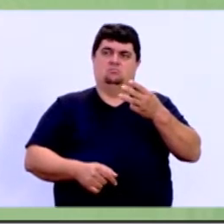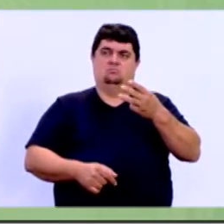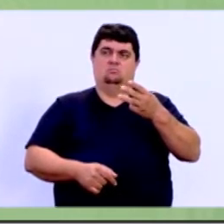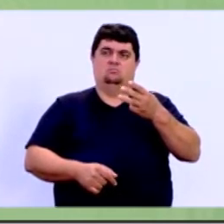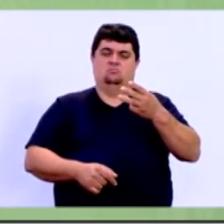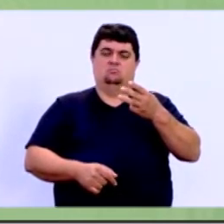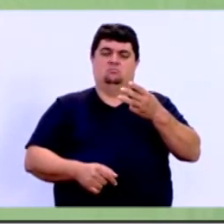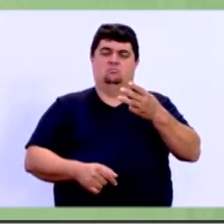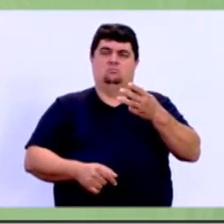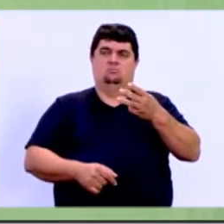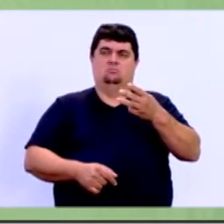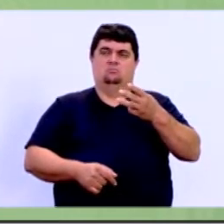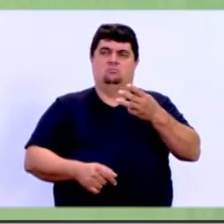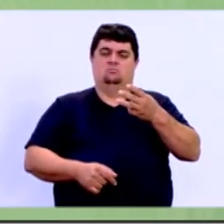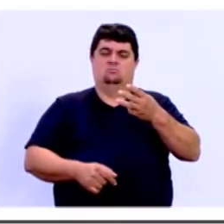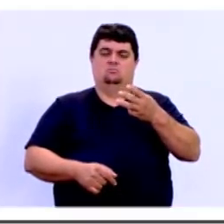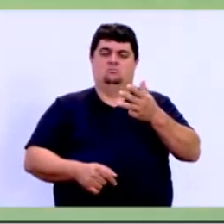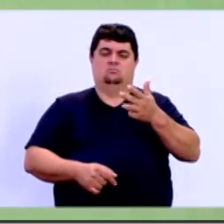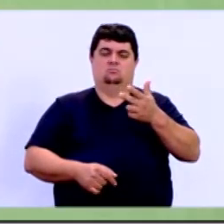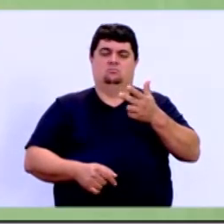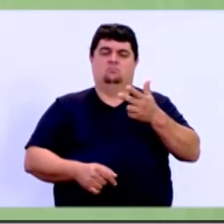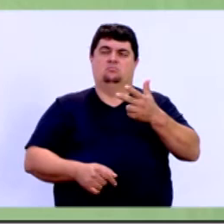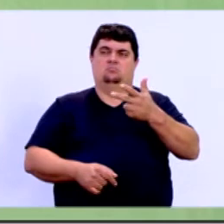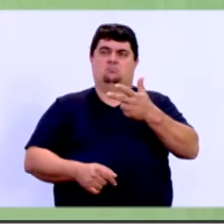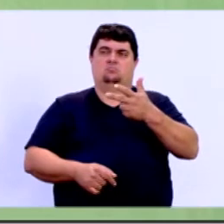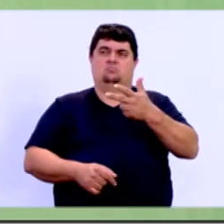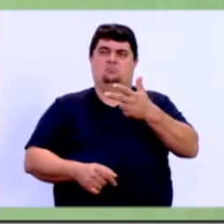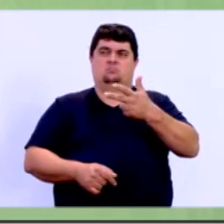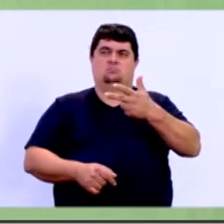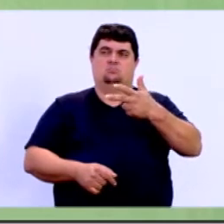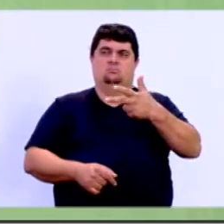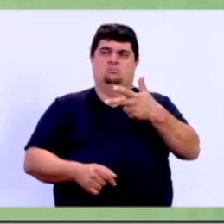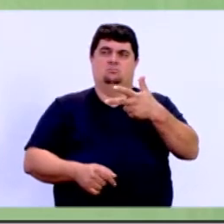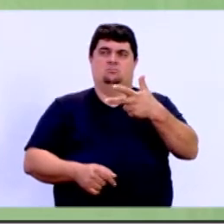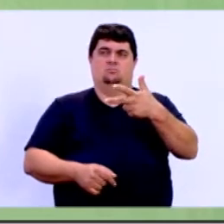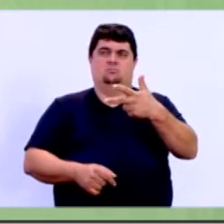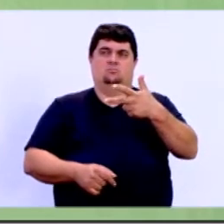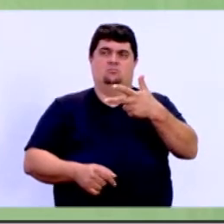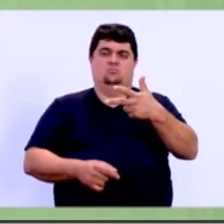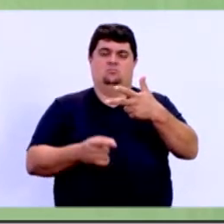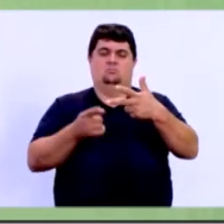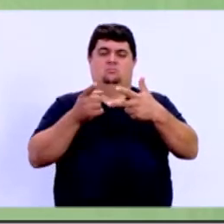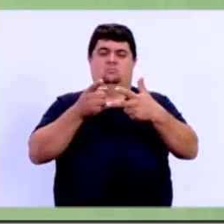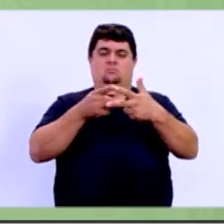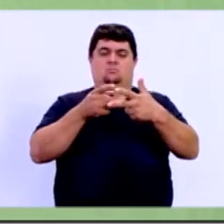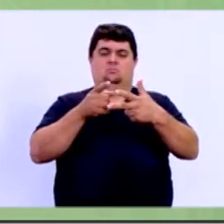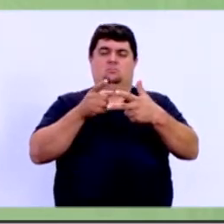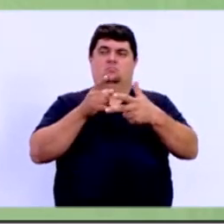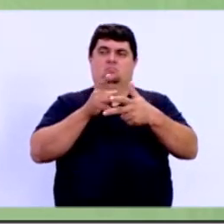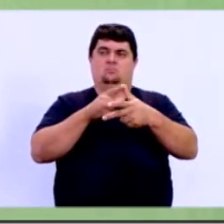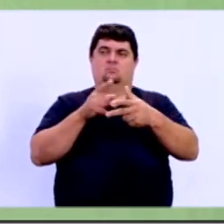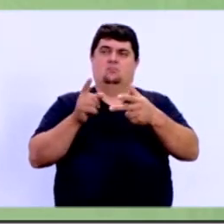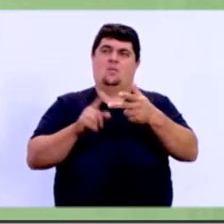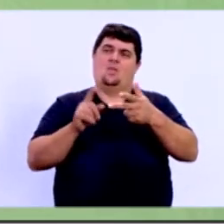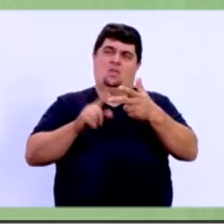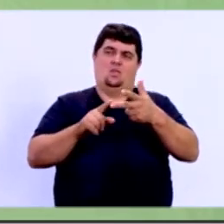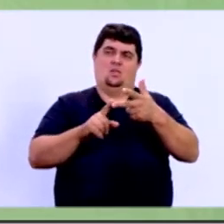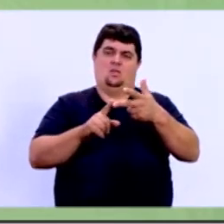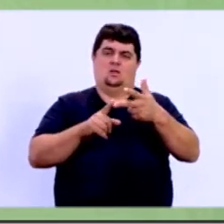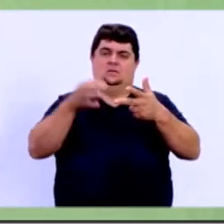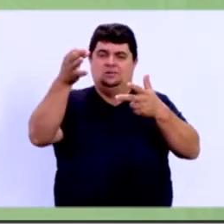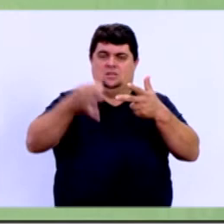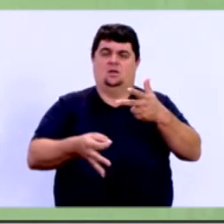questões, né? De duas alternativas que vão nos levar à alternativa correta, que é